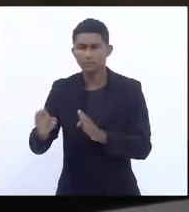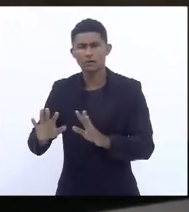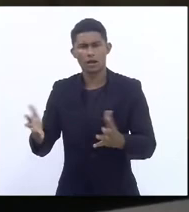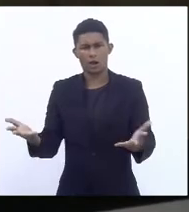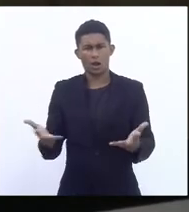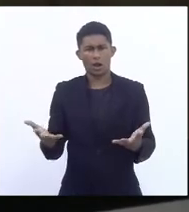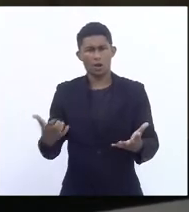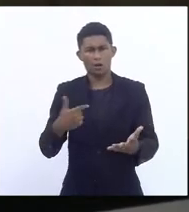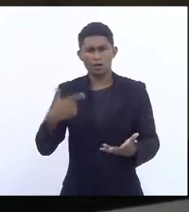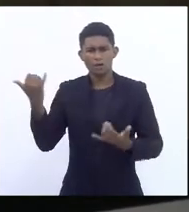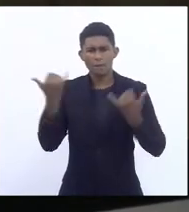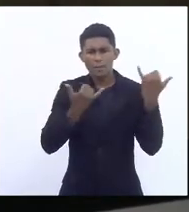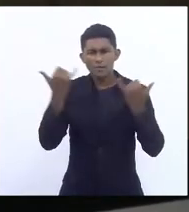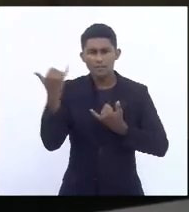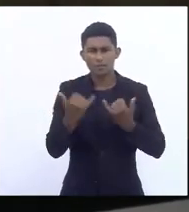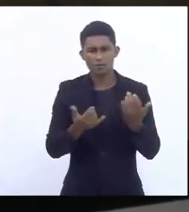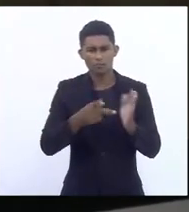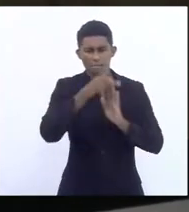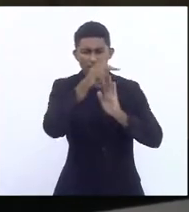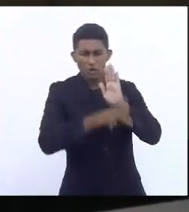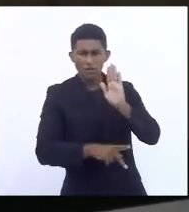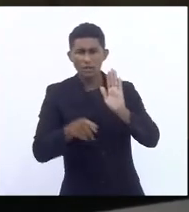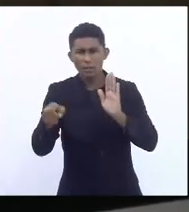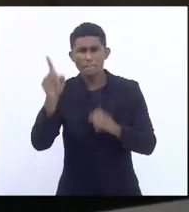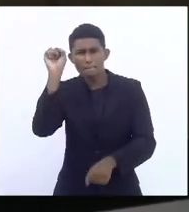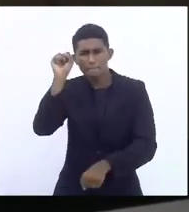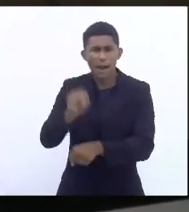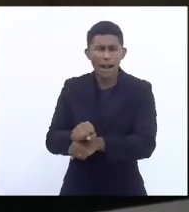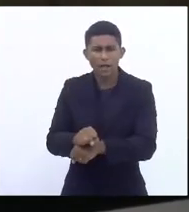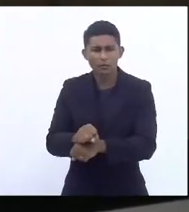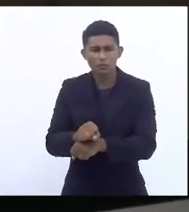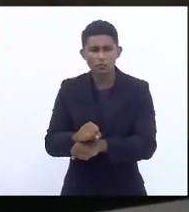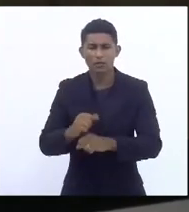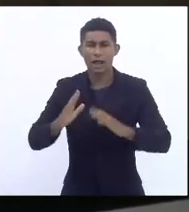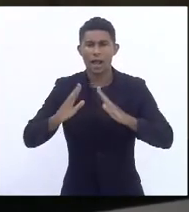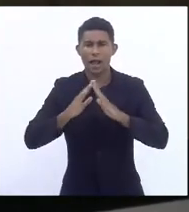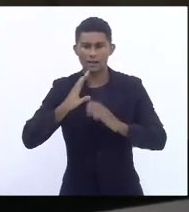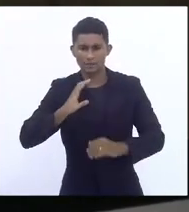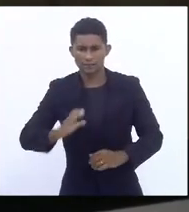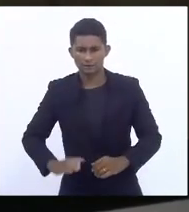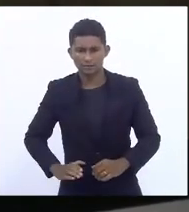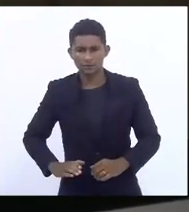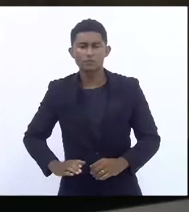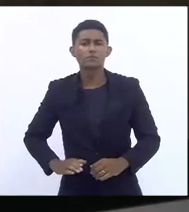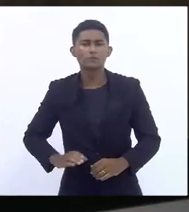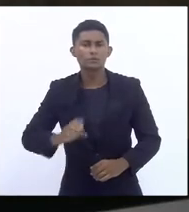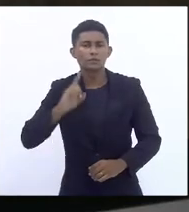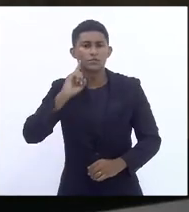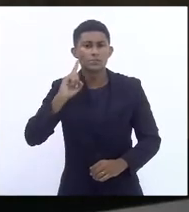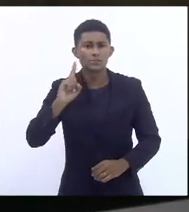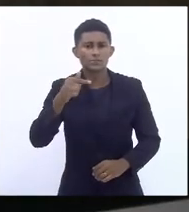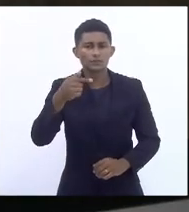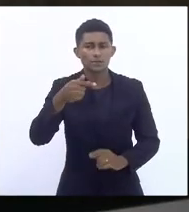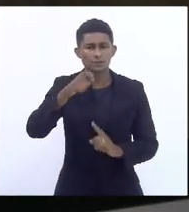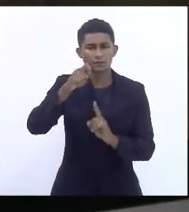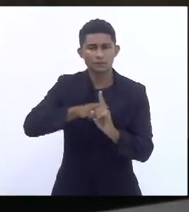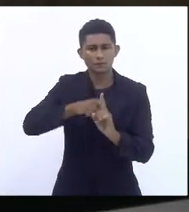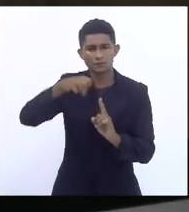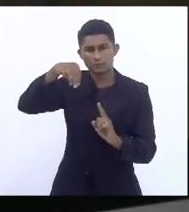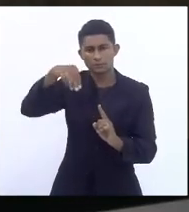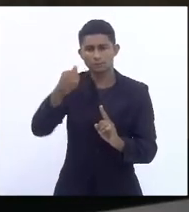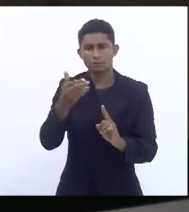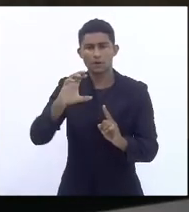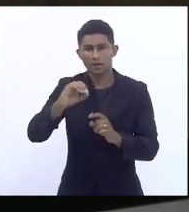na Casa Civil desde 7 de março de 2022. Por que que eu falo